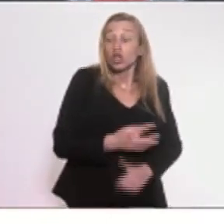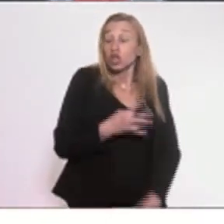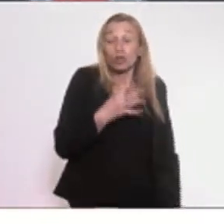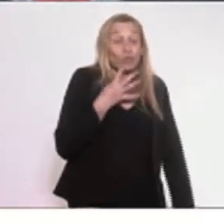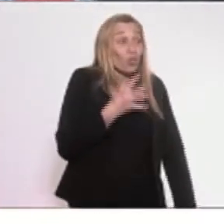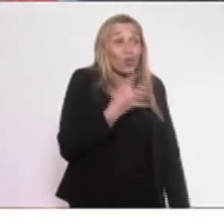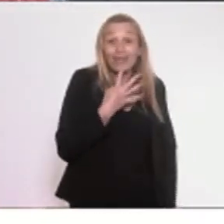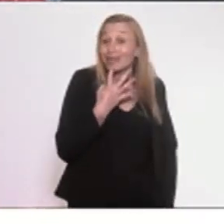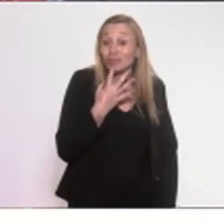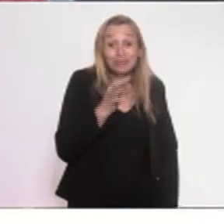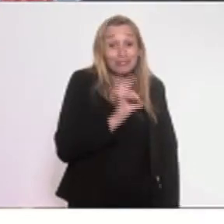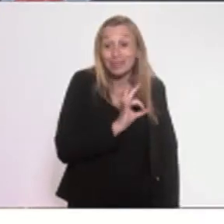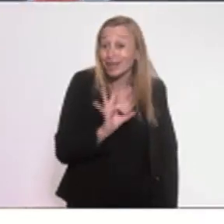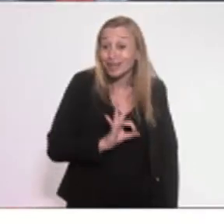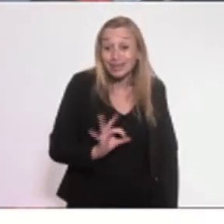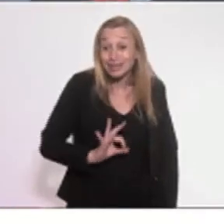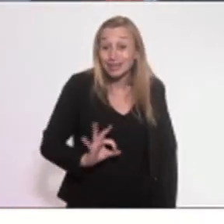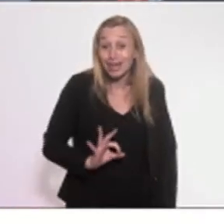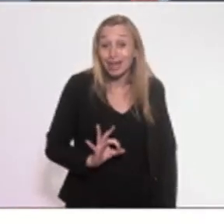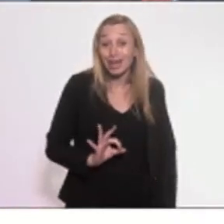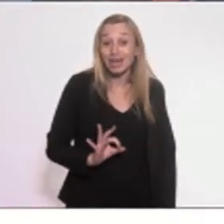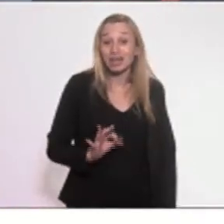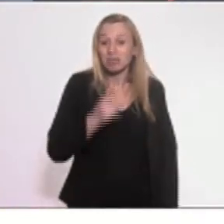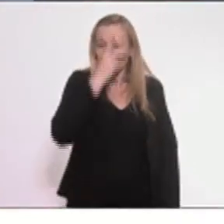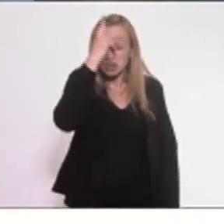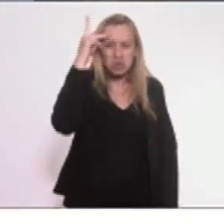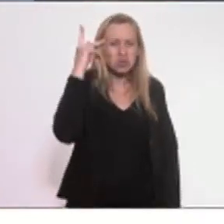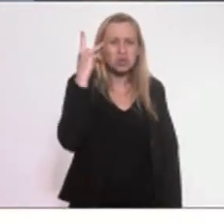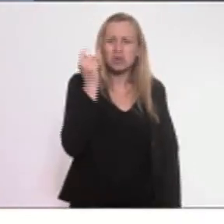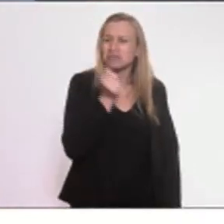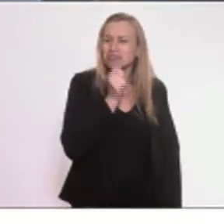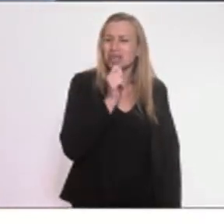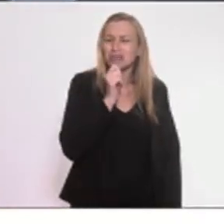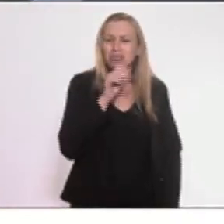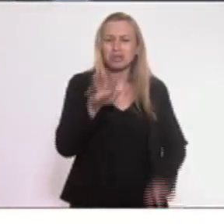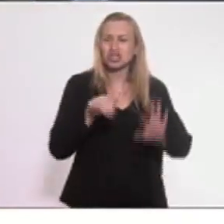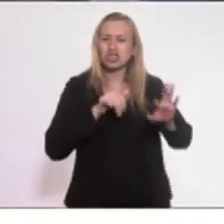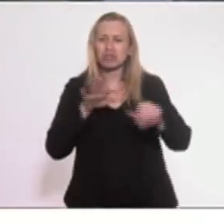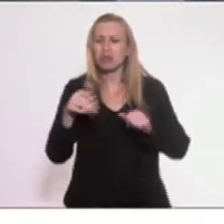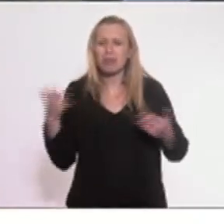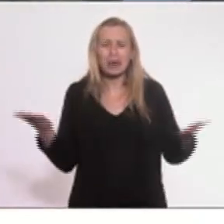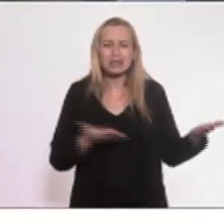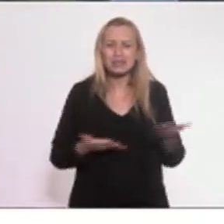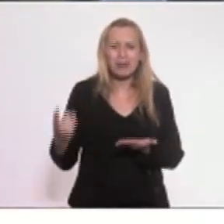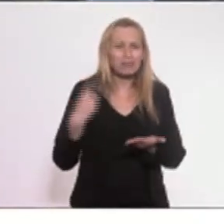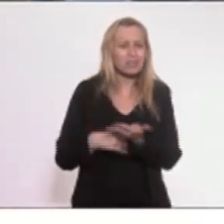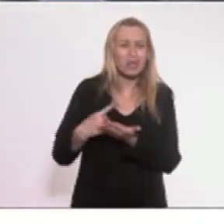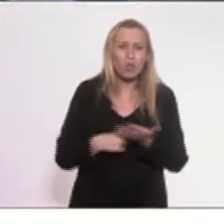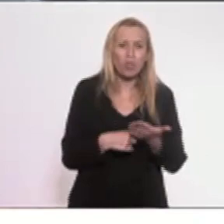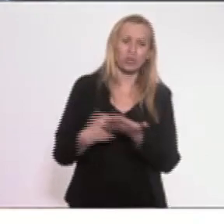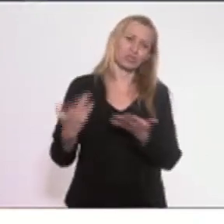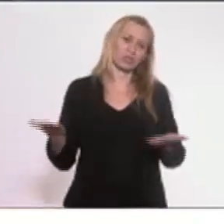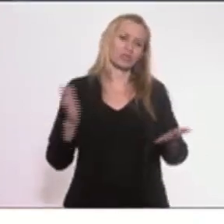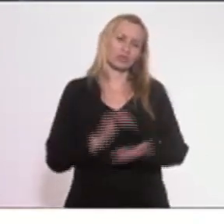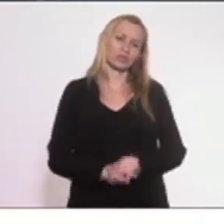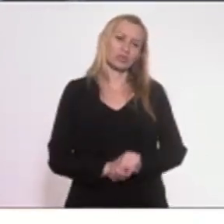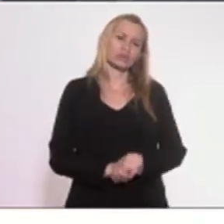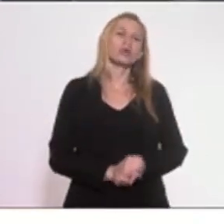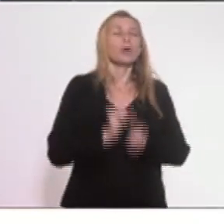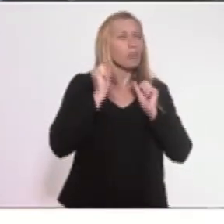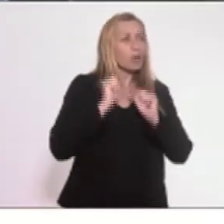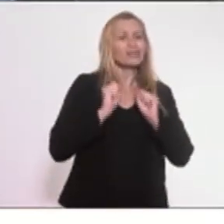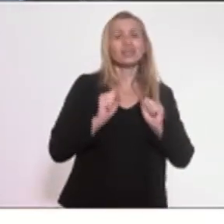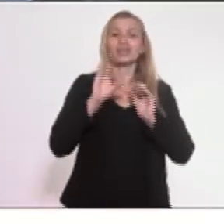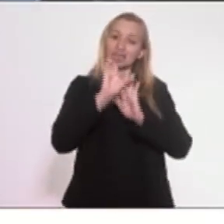na vida. Ninguém nos chamou para participar desse acordo. Pode ser